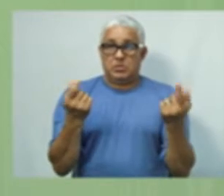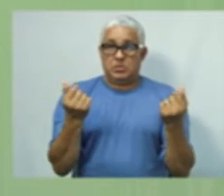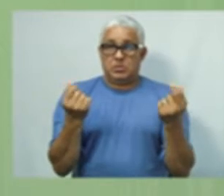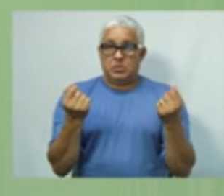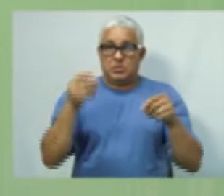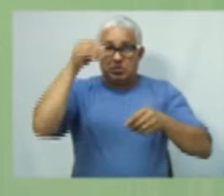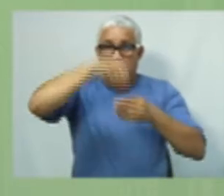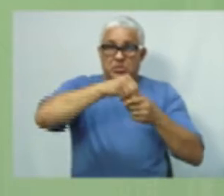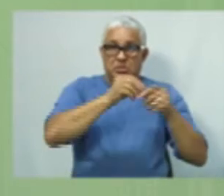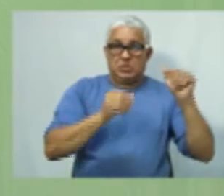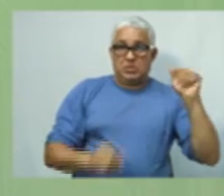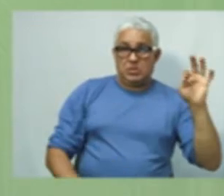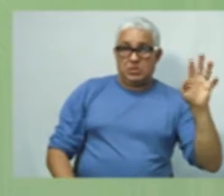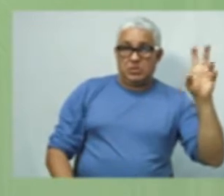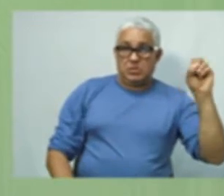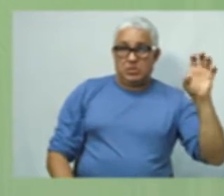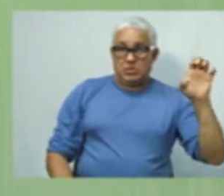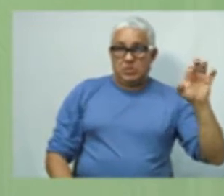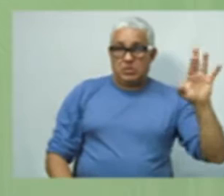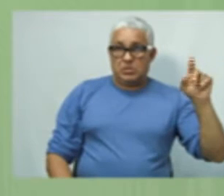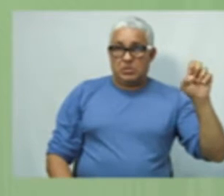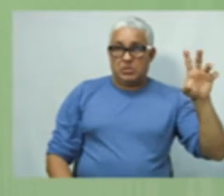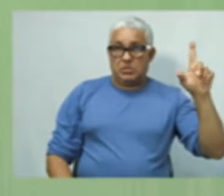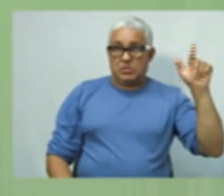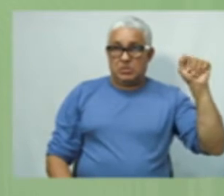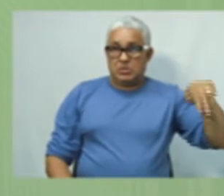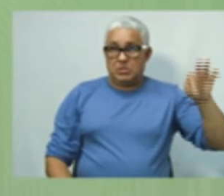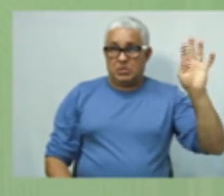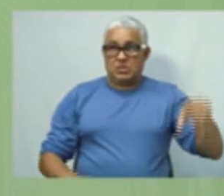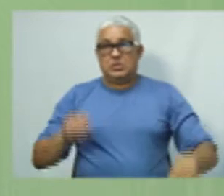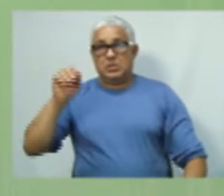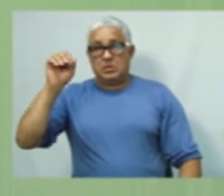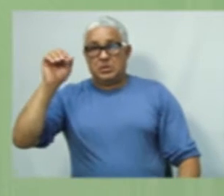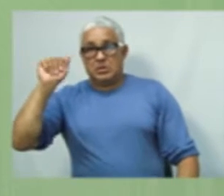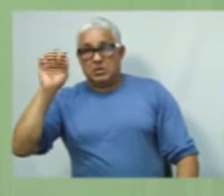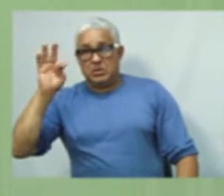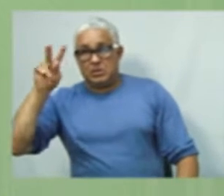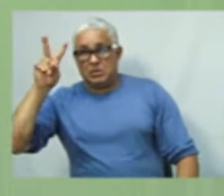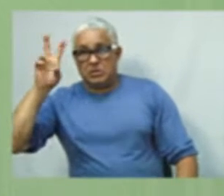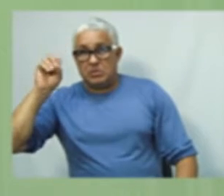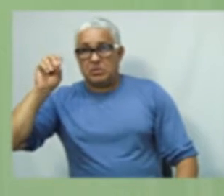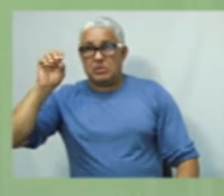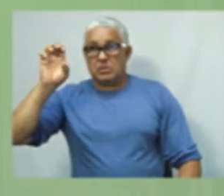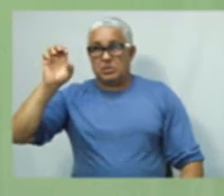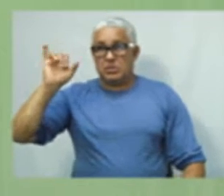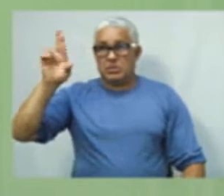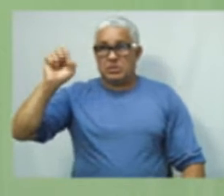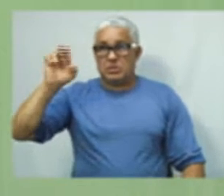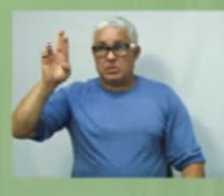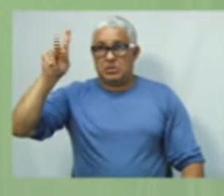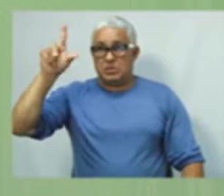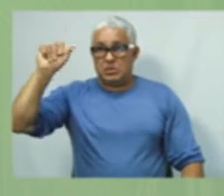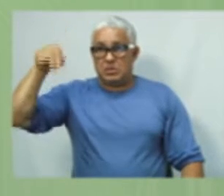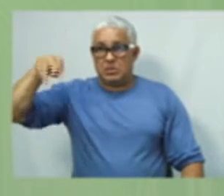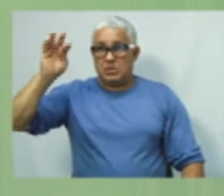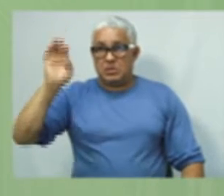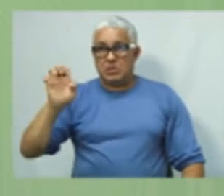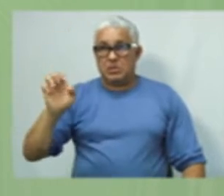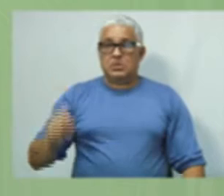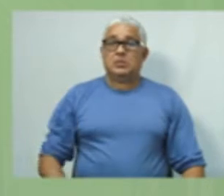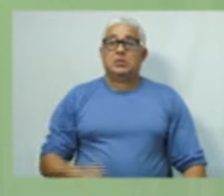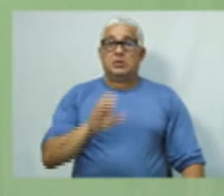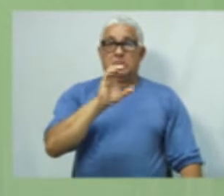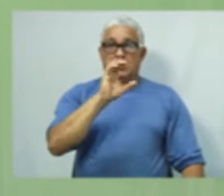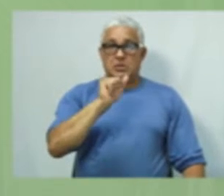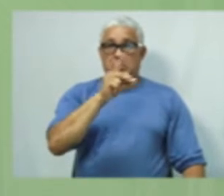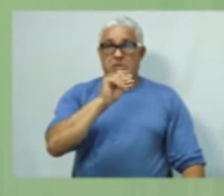ativo circulante para que eu possa cumprir o meu passivo circulante. Capital de giro é o capital de trabalho. É por